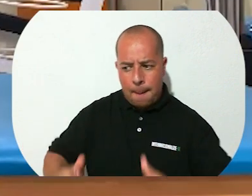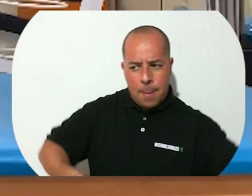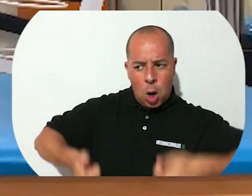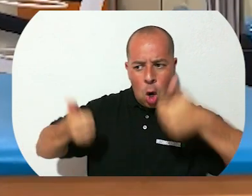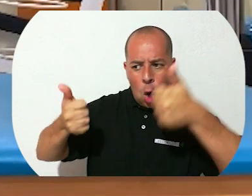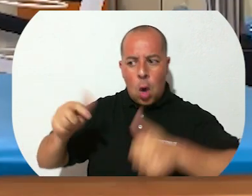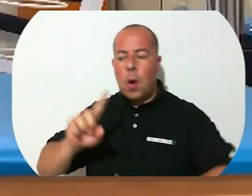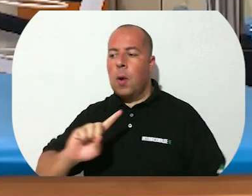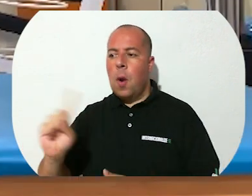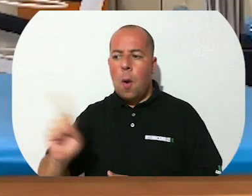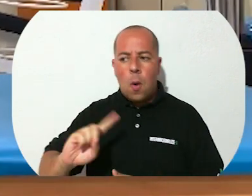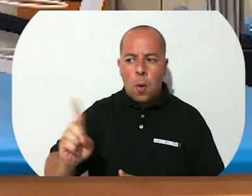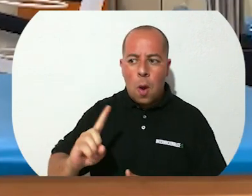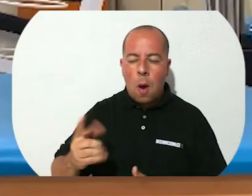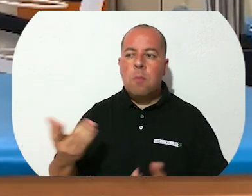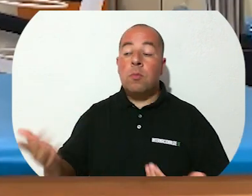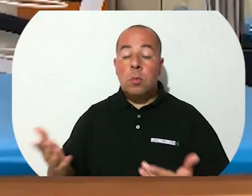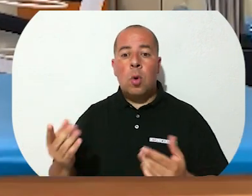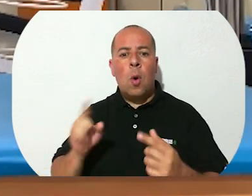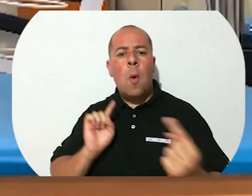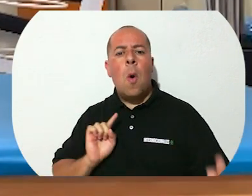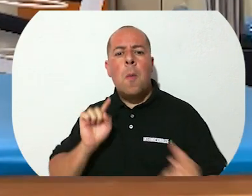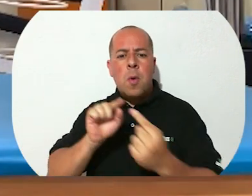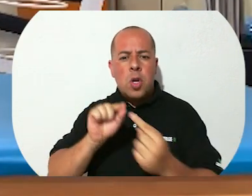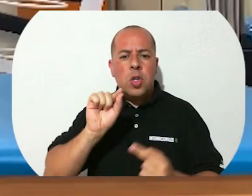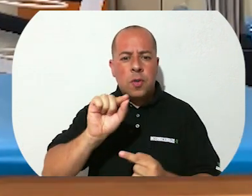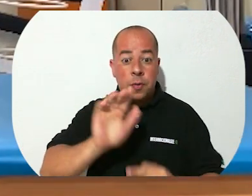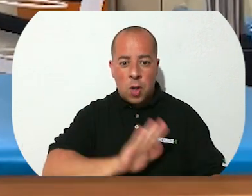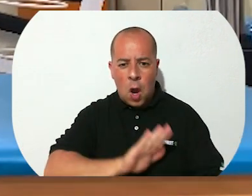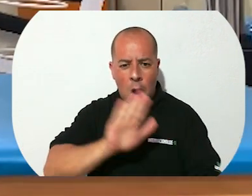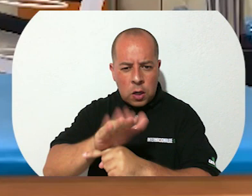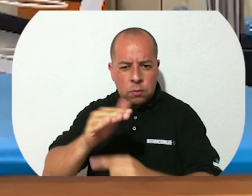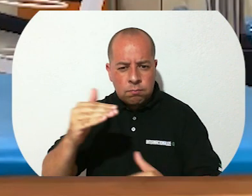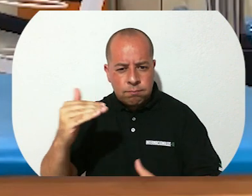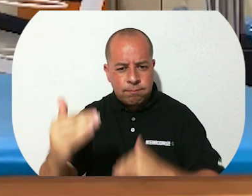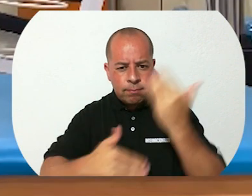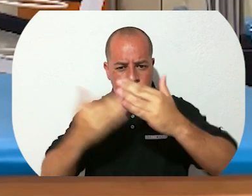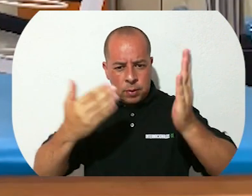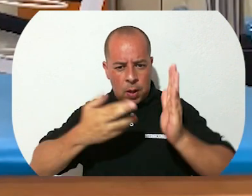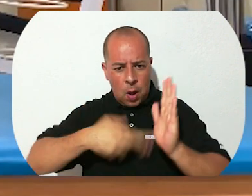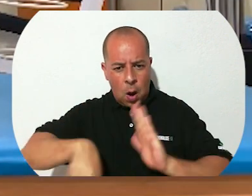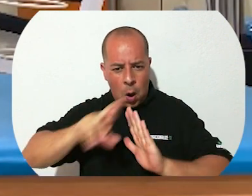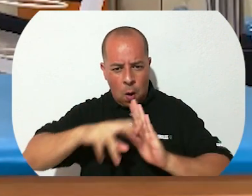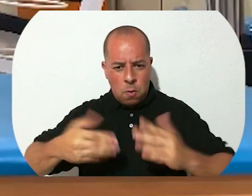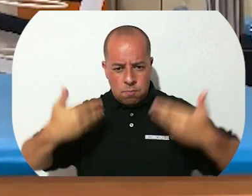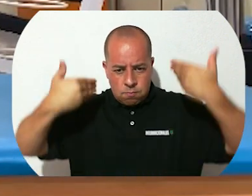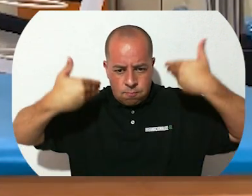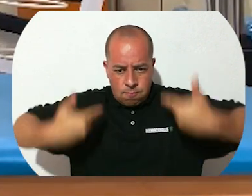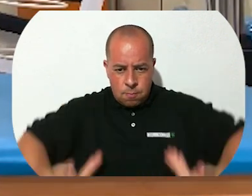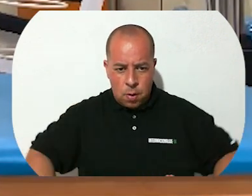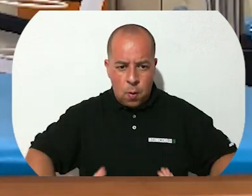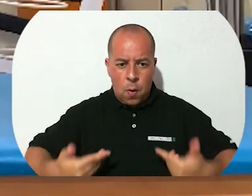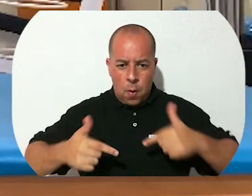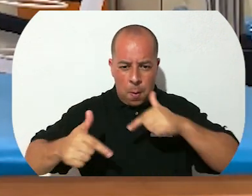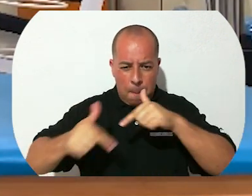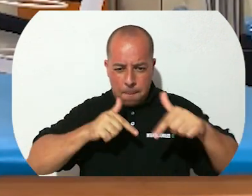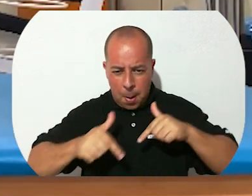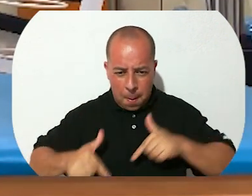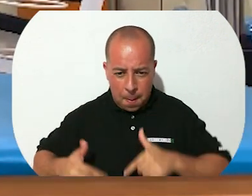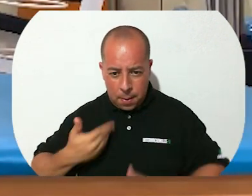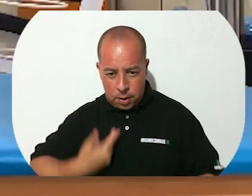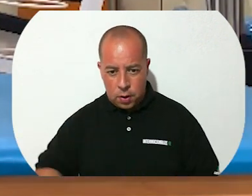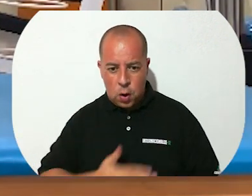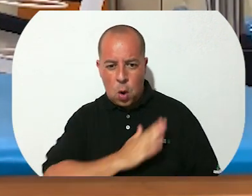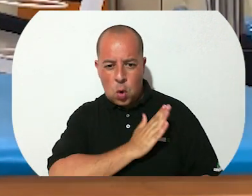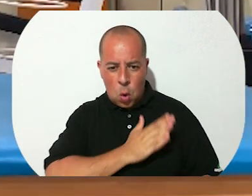decidir pela alta fisioterapêutica com o objetivo de preservar, desenvolver ou restaurar a integridade